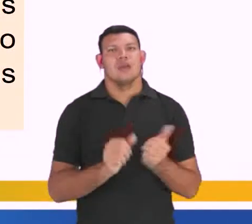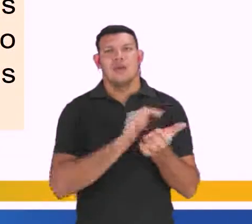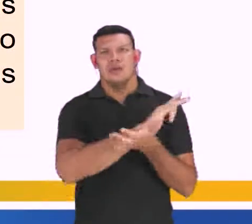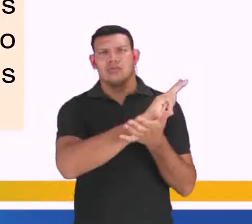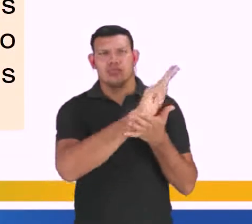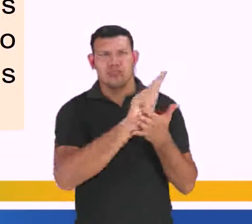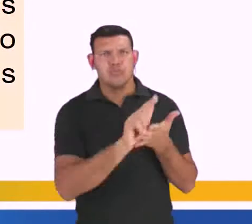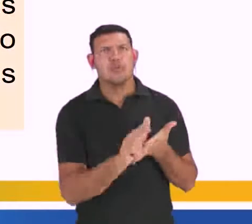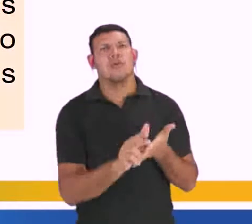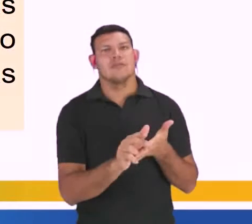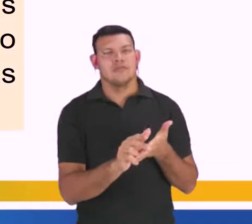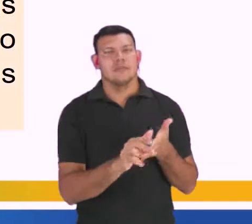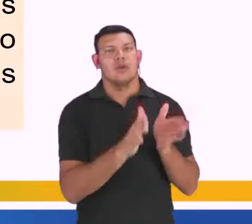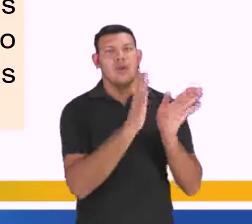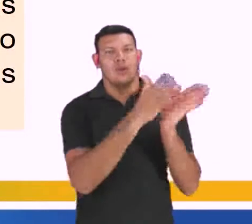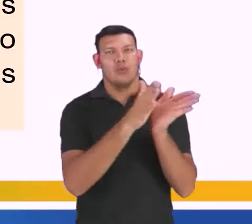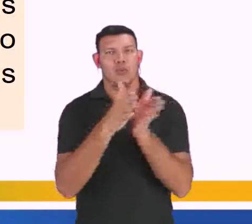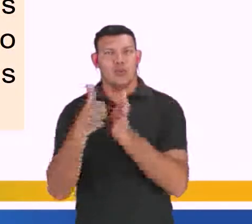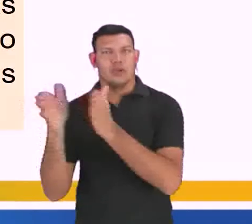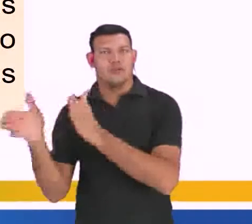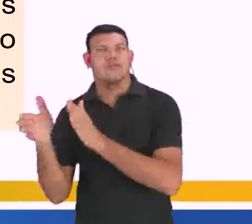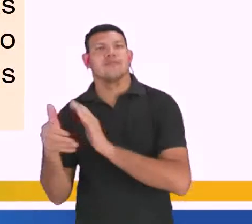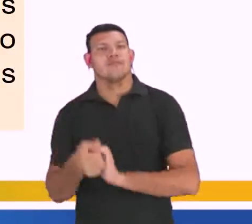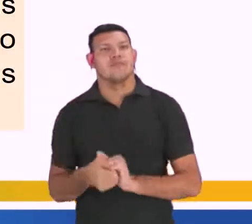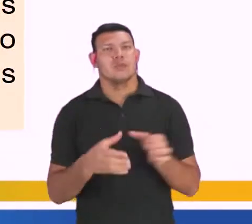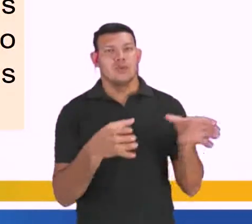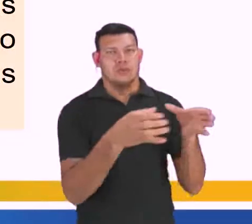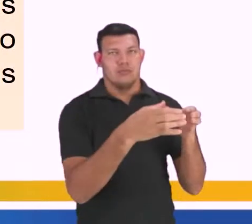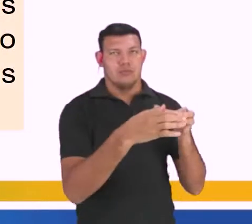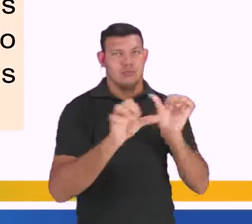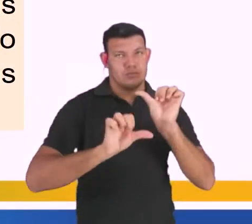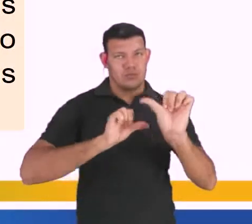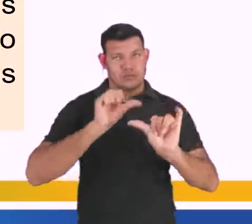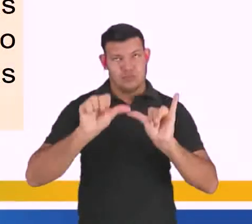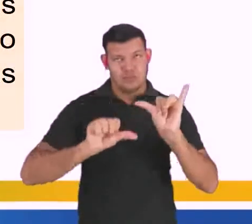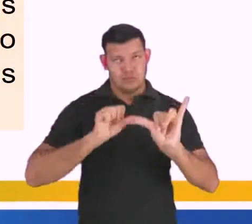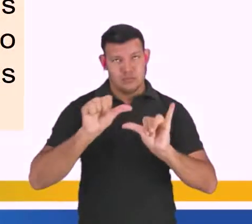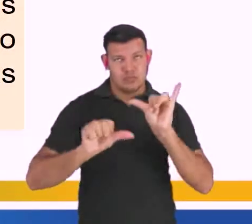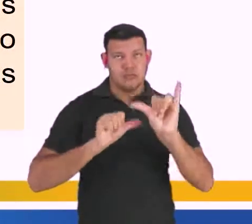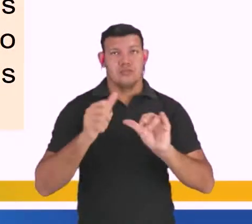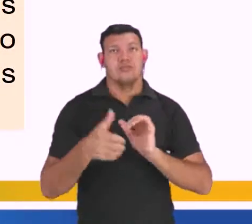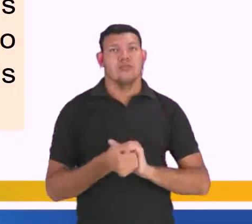delas podem atuar em sequência. Um determinado conjunto de reações